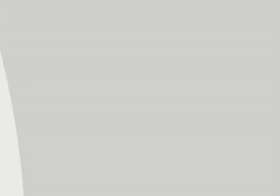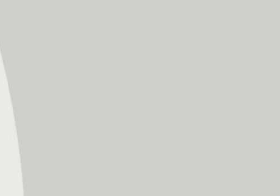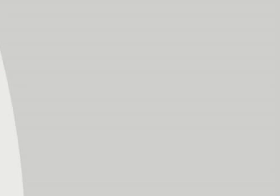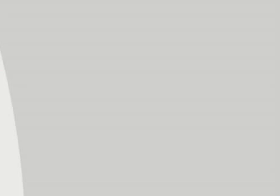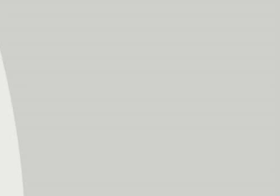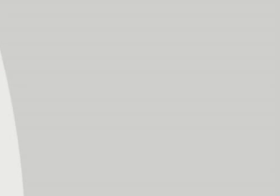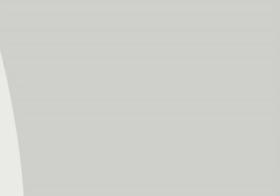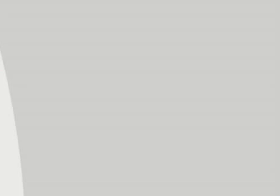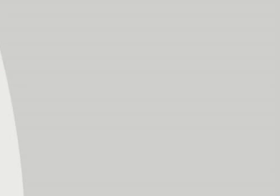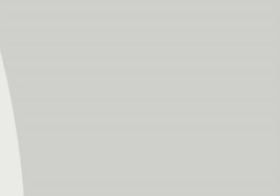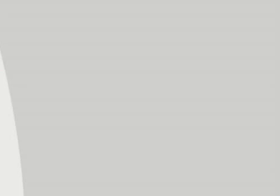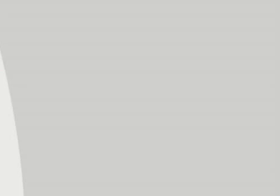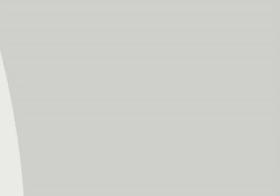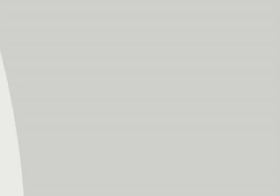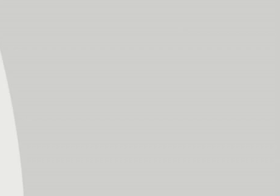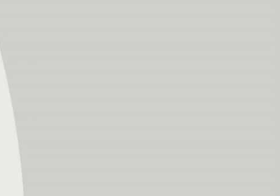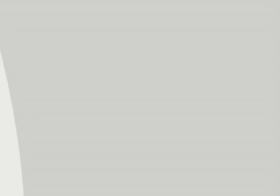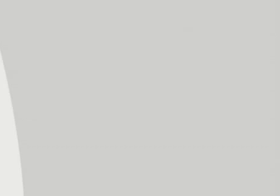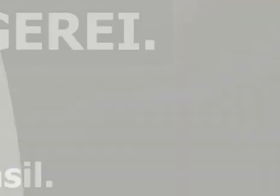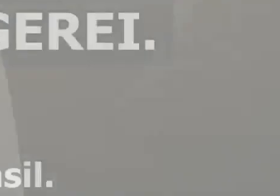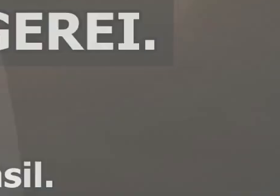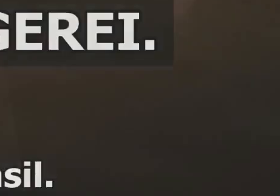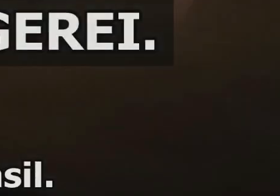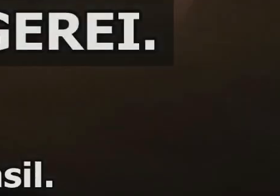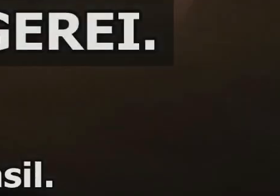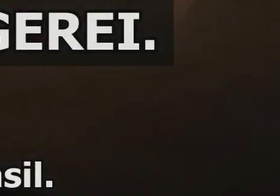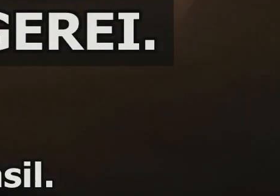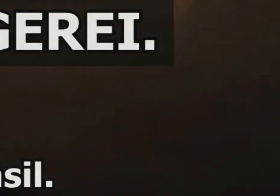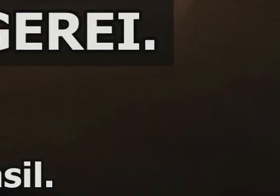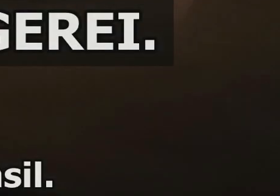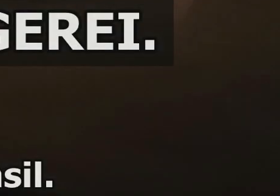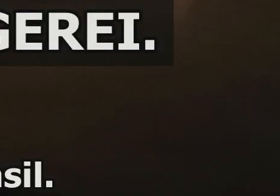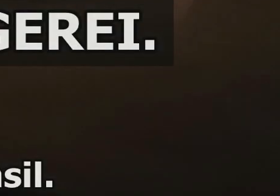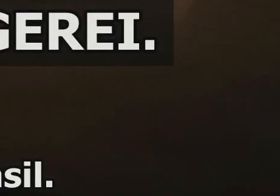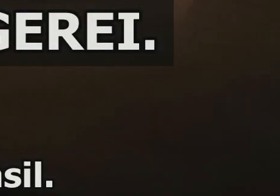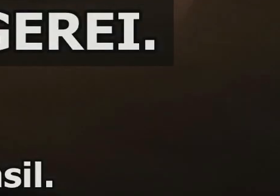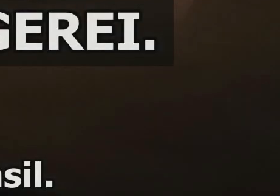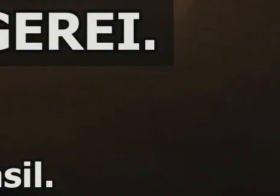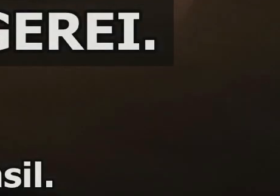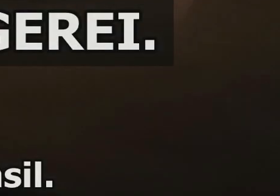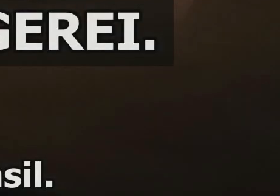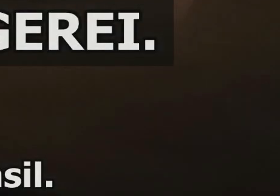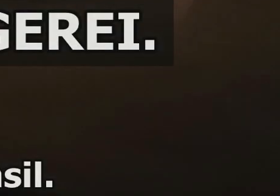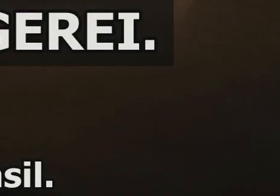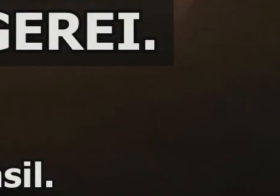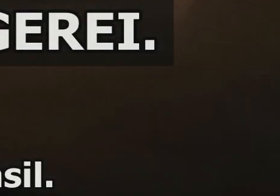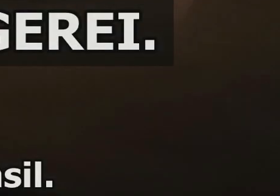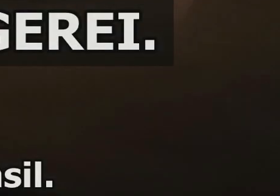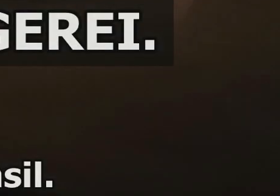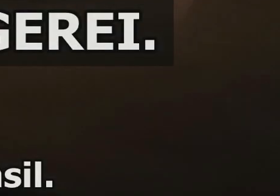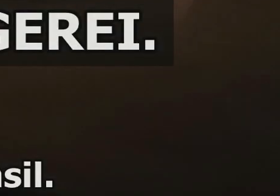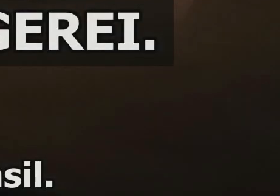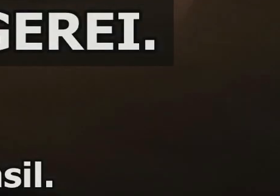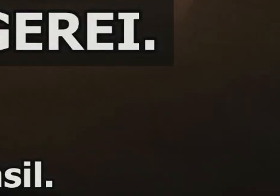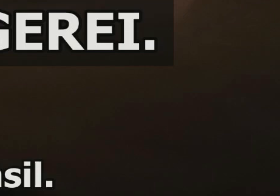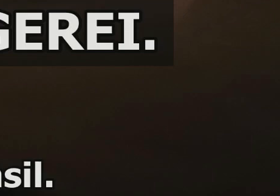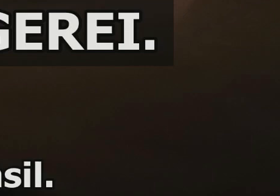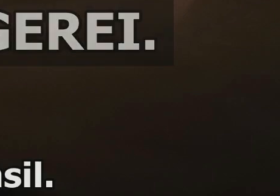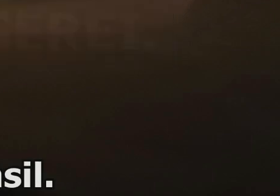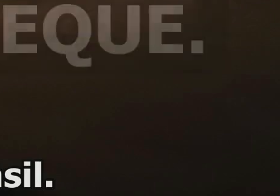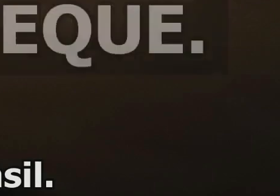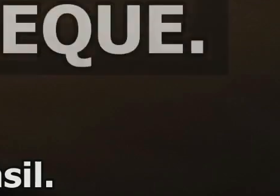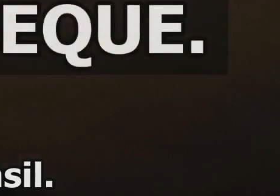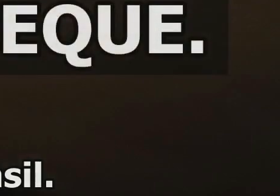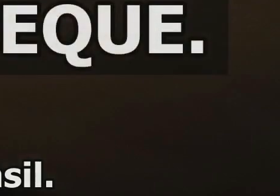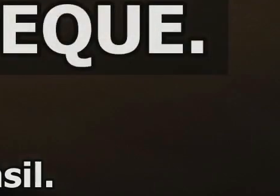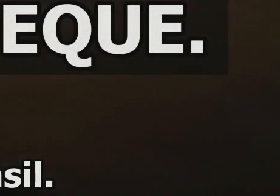sumo sacerdote, mas glorificou aquele que lhe disse: Tu és meu filho, hoje te gerei.